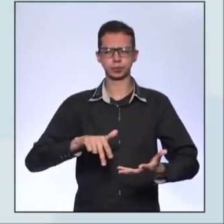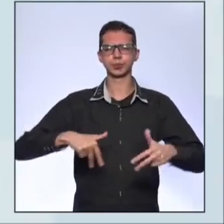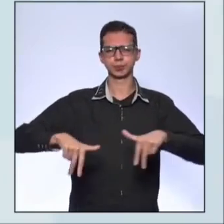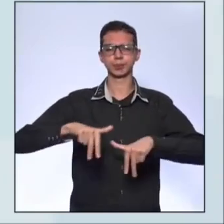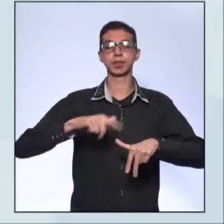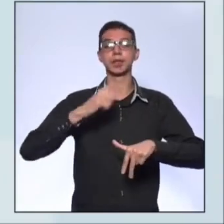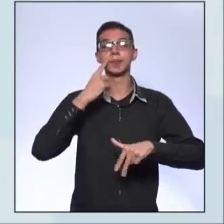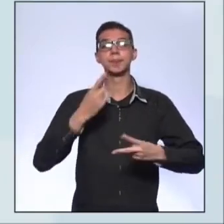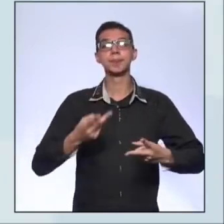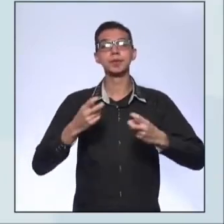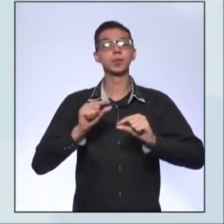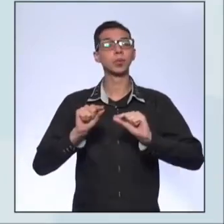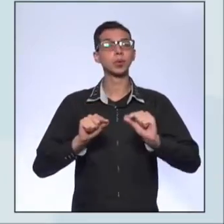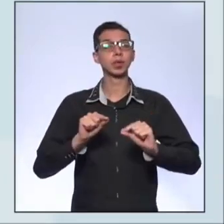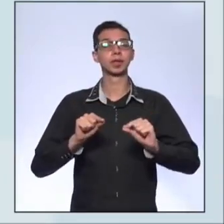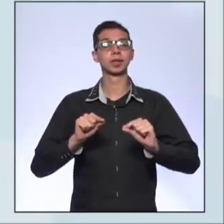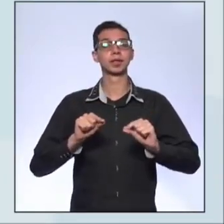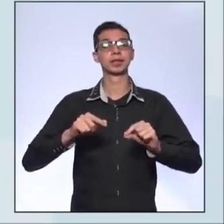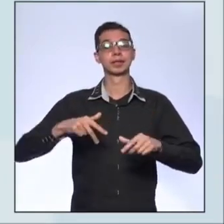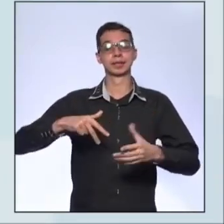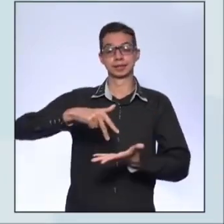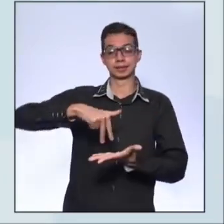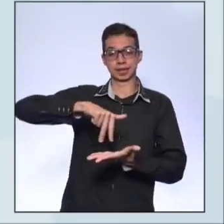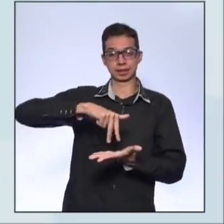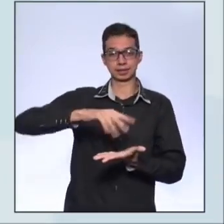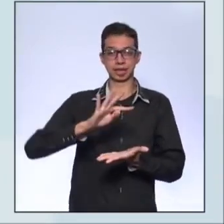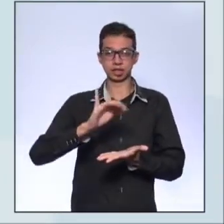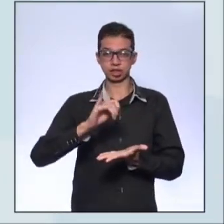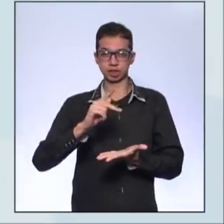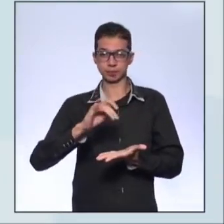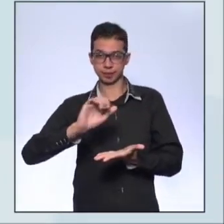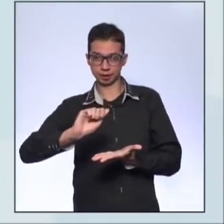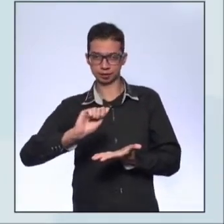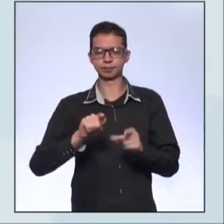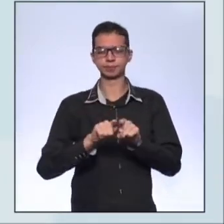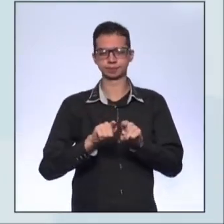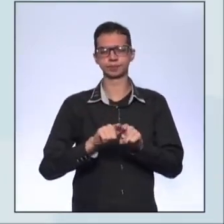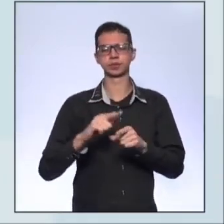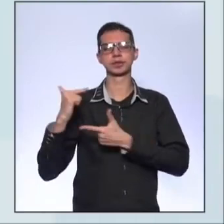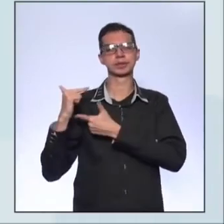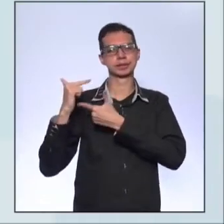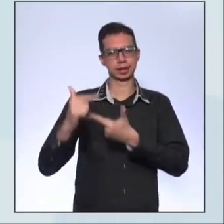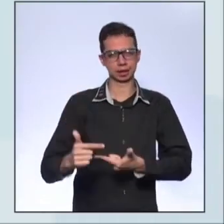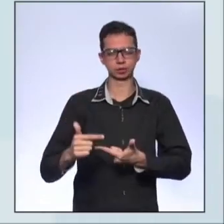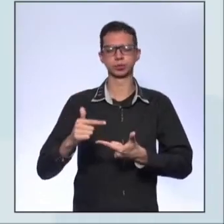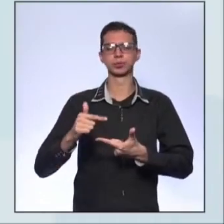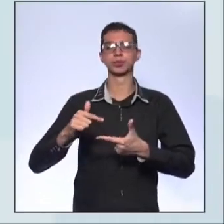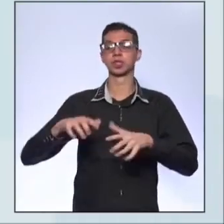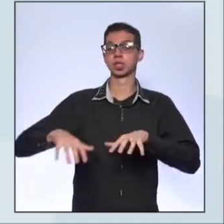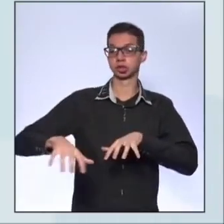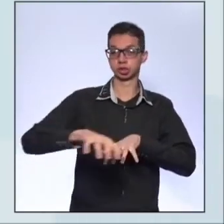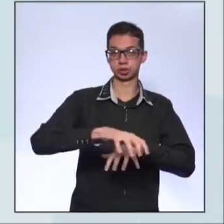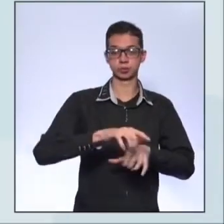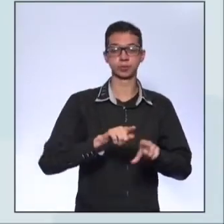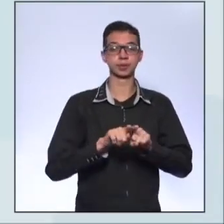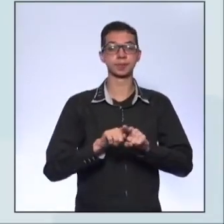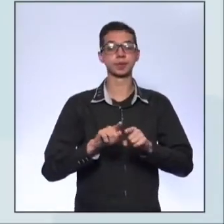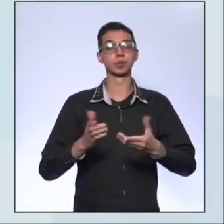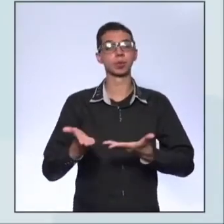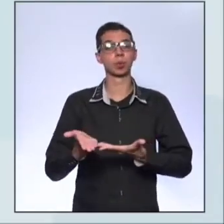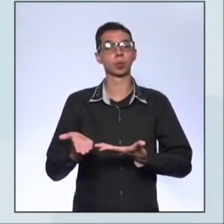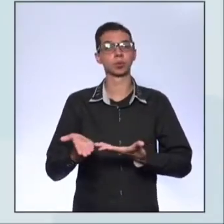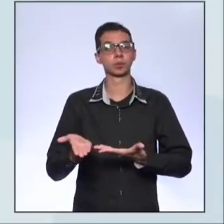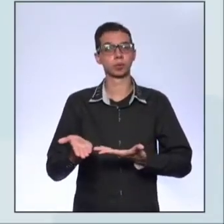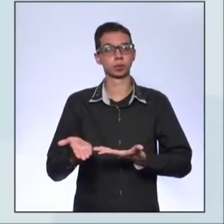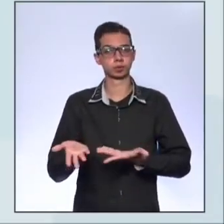entre danças típicas, danças regionais, danças tradicionais e danças, né, da contemporaneidade.